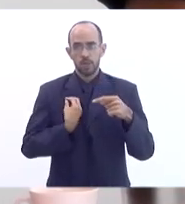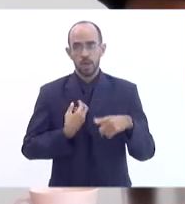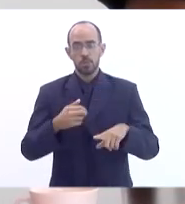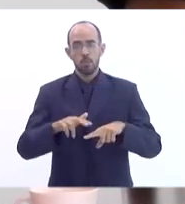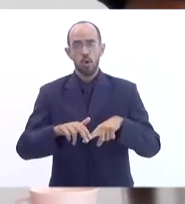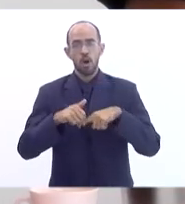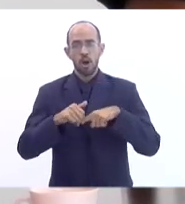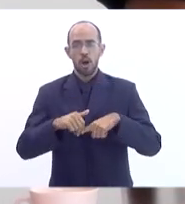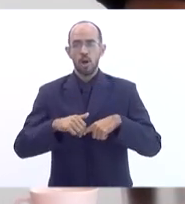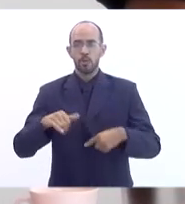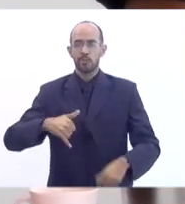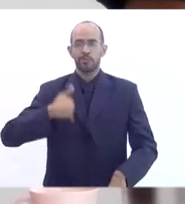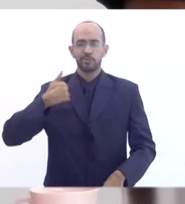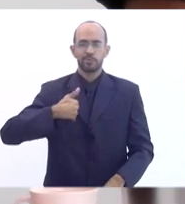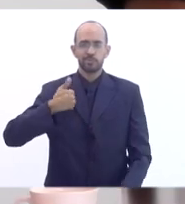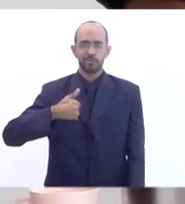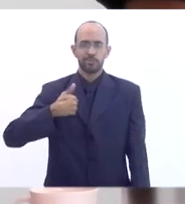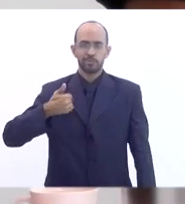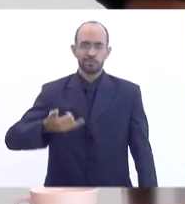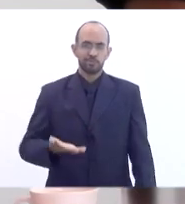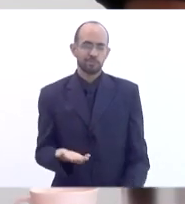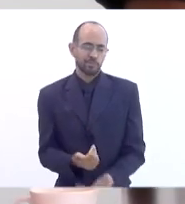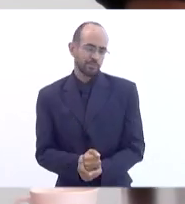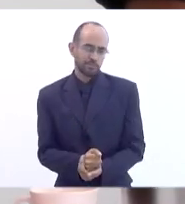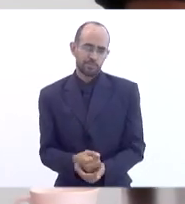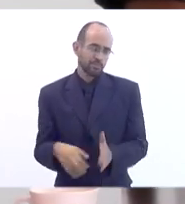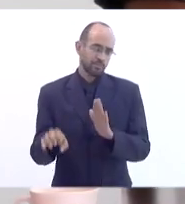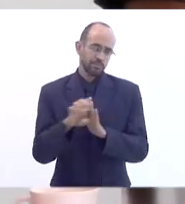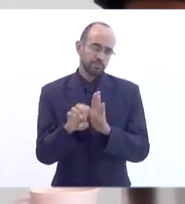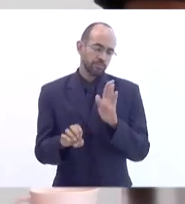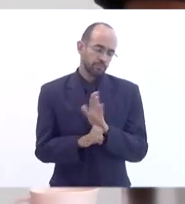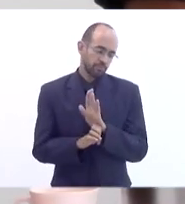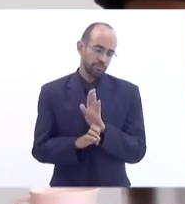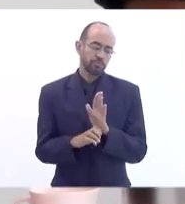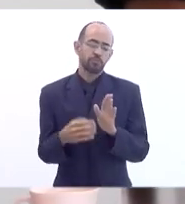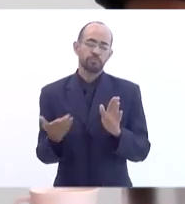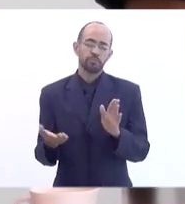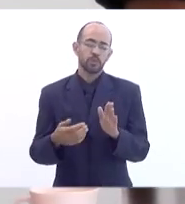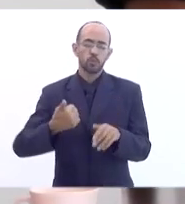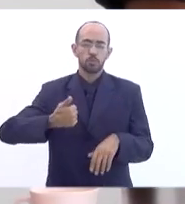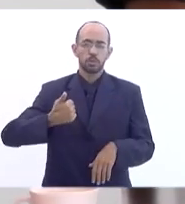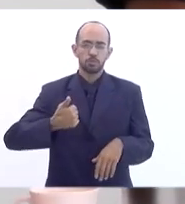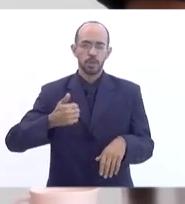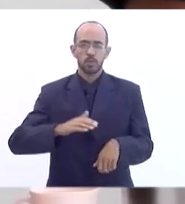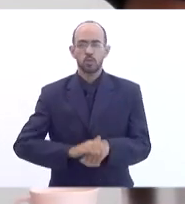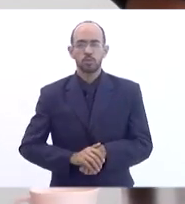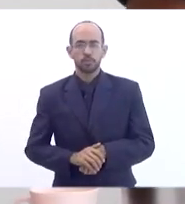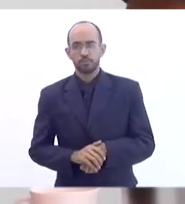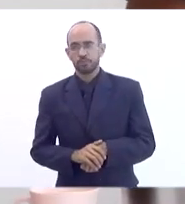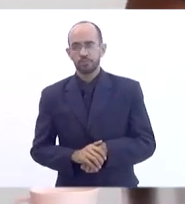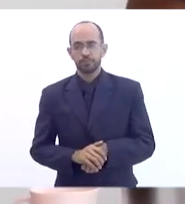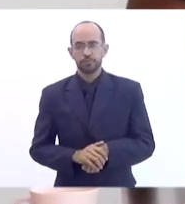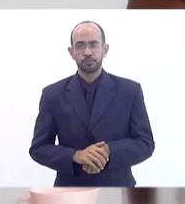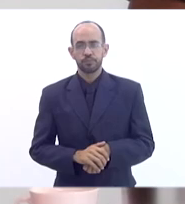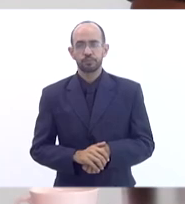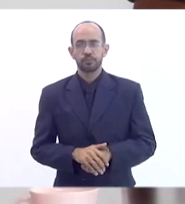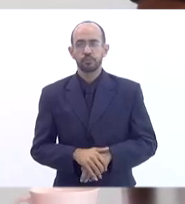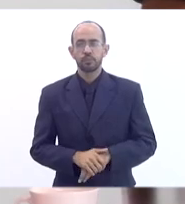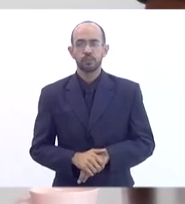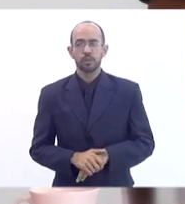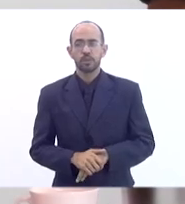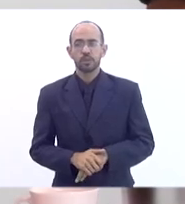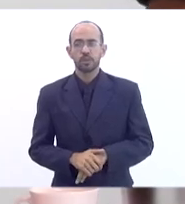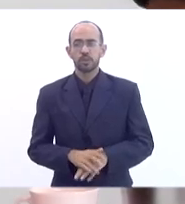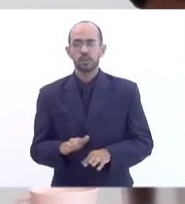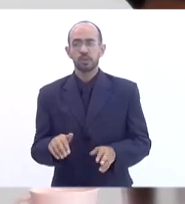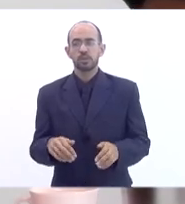estavam fora dos requisitos A análise do primeiro do primeiro edital de convocação de concurso por conta justamente da idade